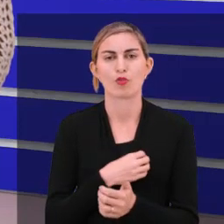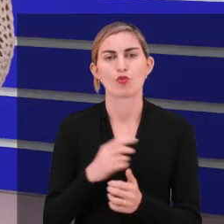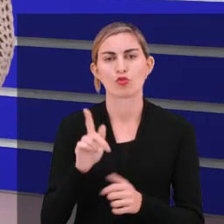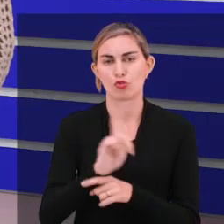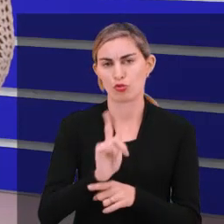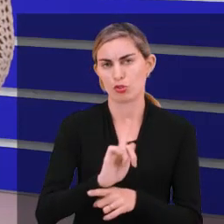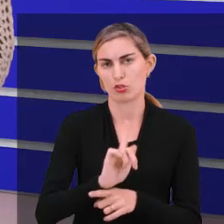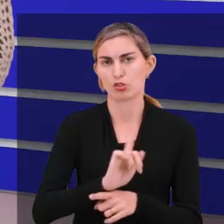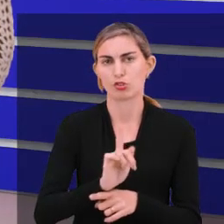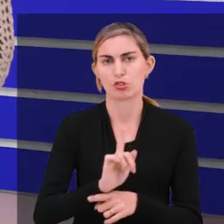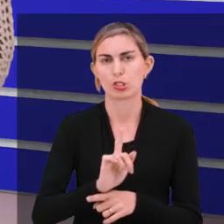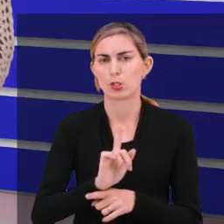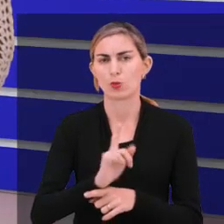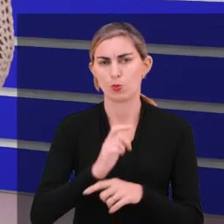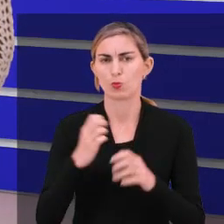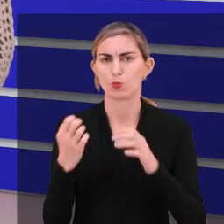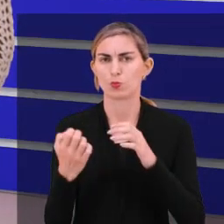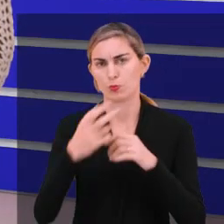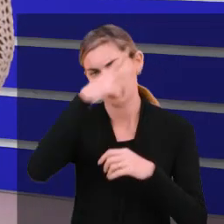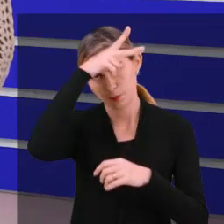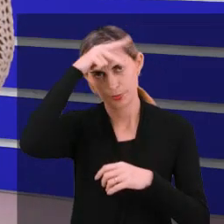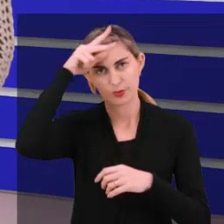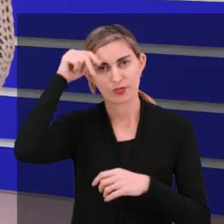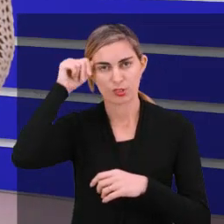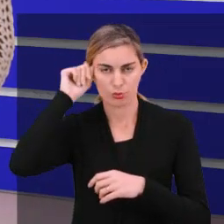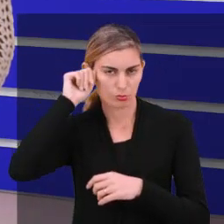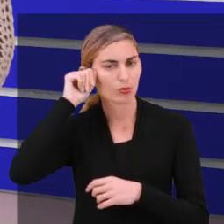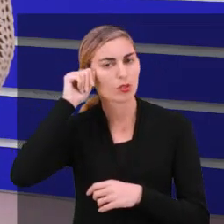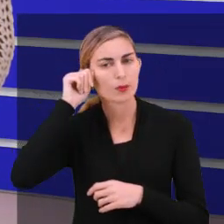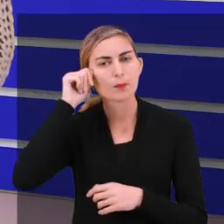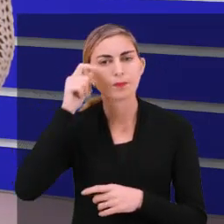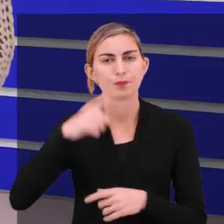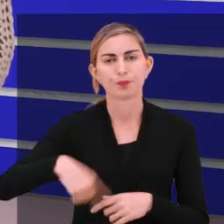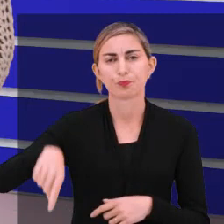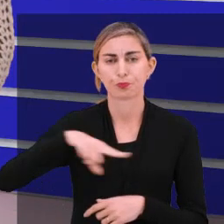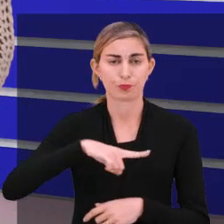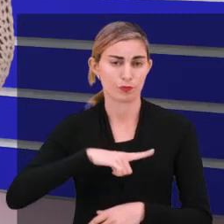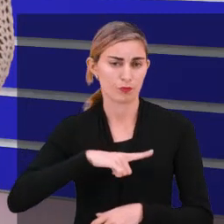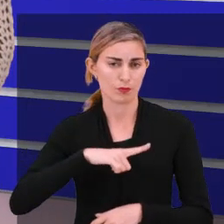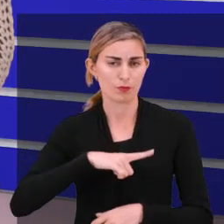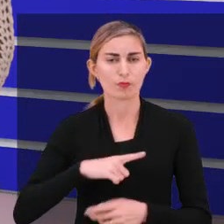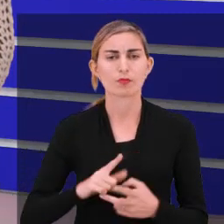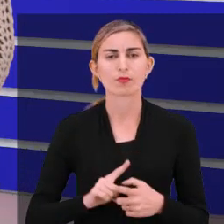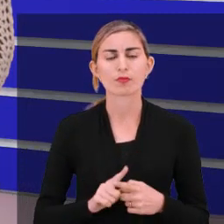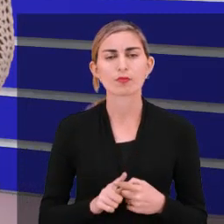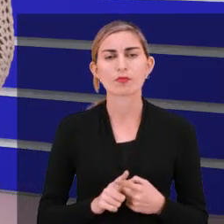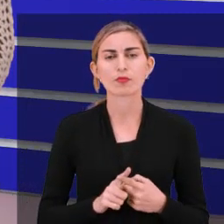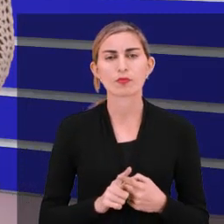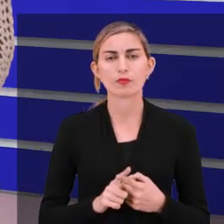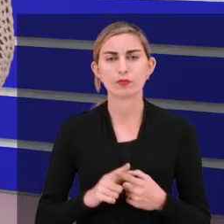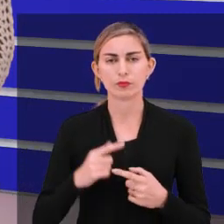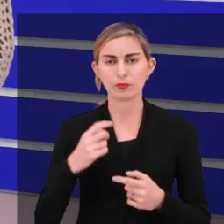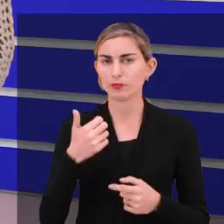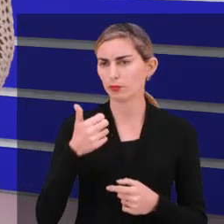à frente de uma gestão de uma grande prefeitura e nós tínhamos o seguinte caso: